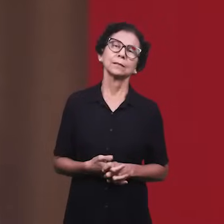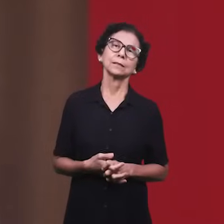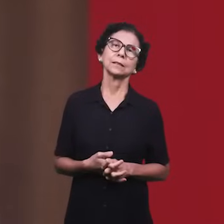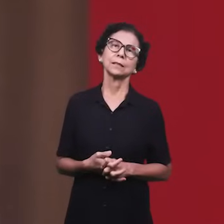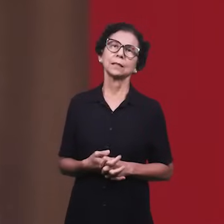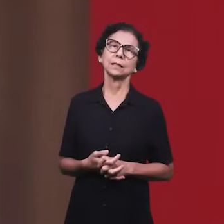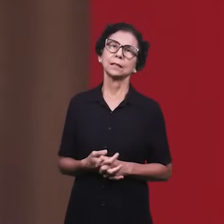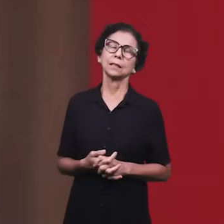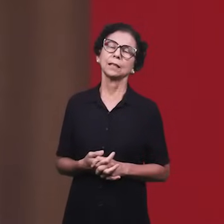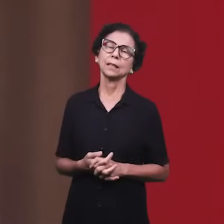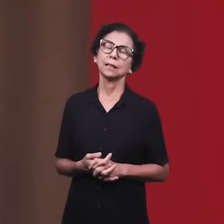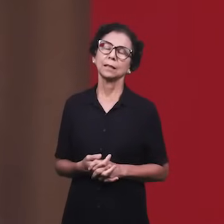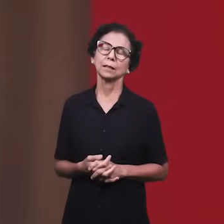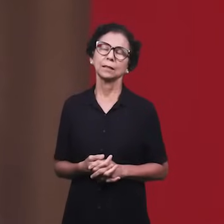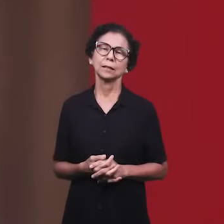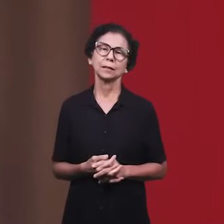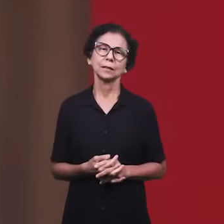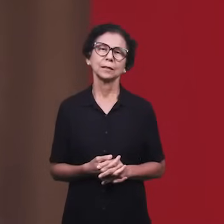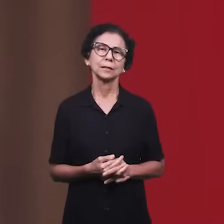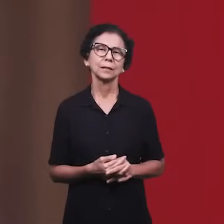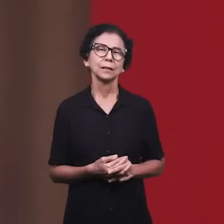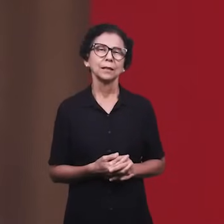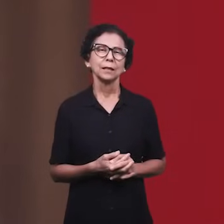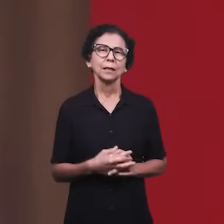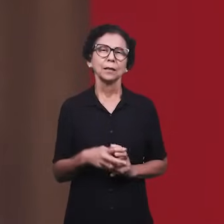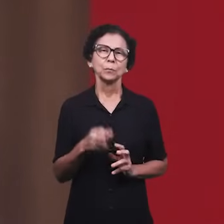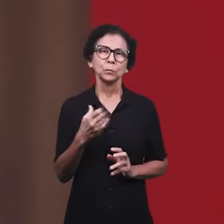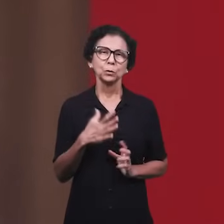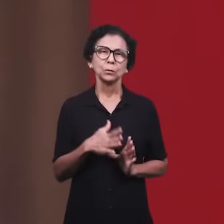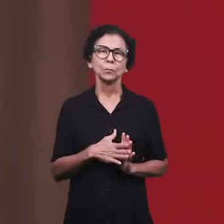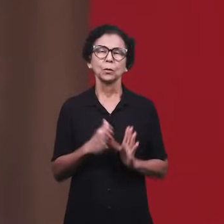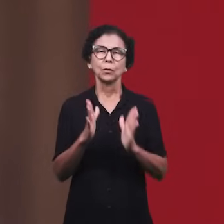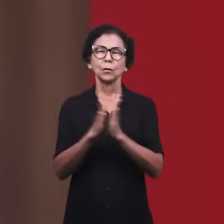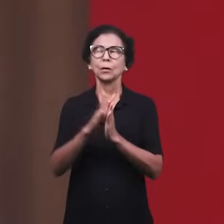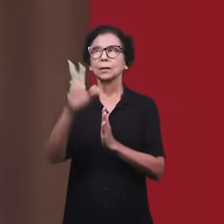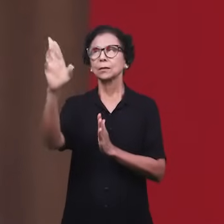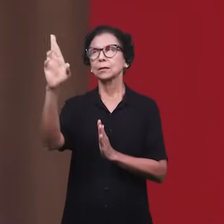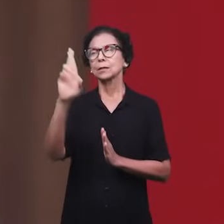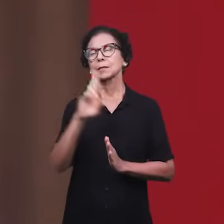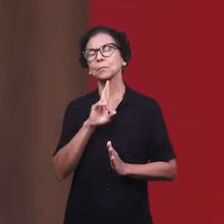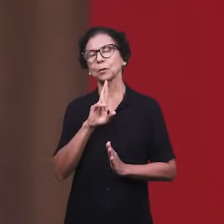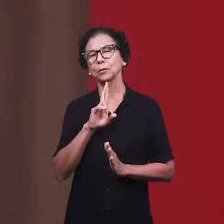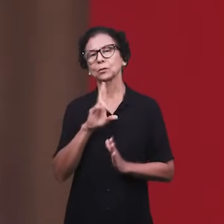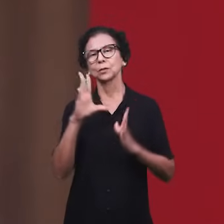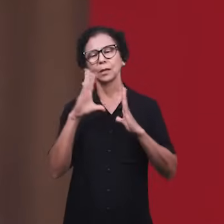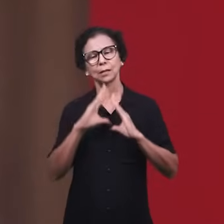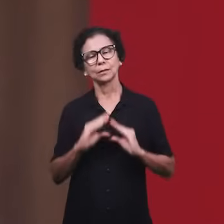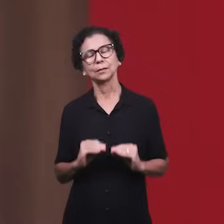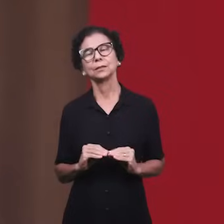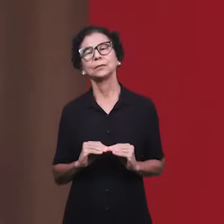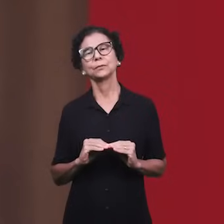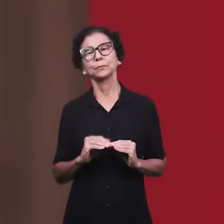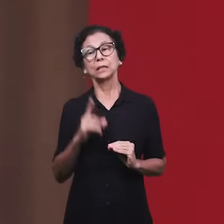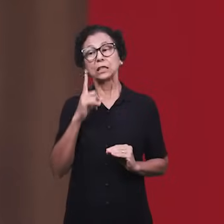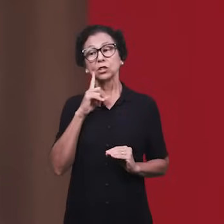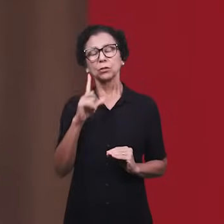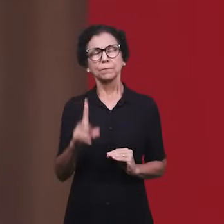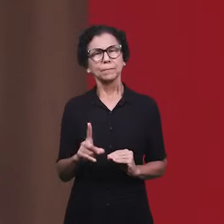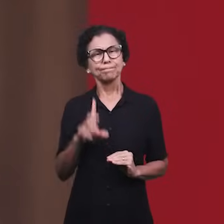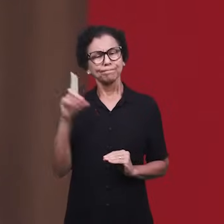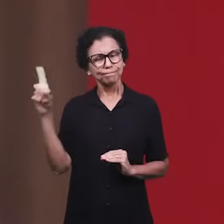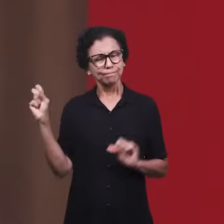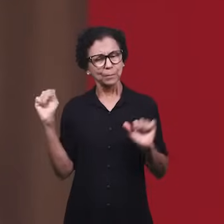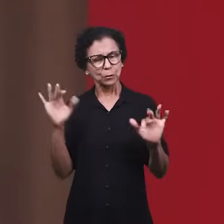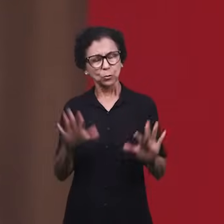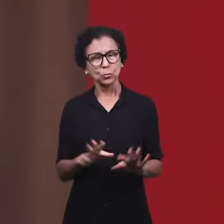mais Digamos que traz um refrigério e consolo é saber que a nossa oração foi respondida então a gente vê a operação do senhor que o senhor não tá